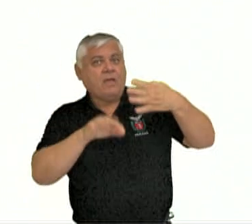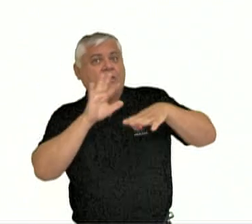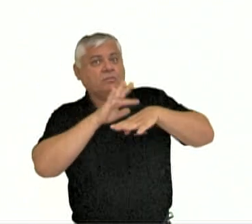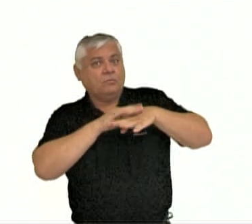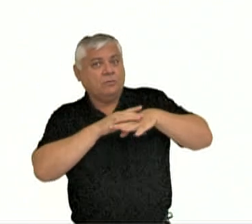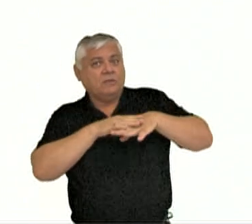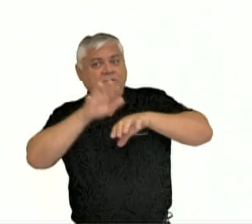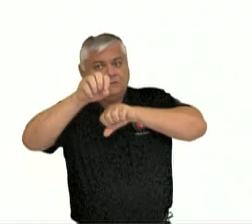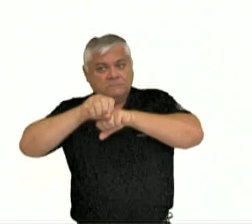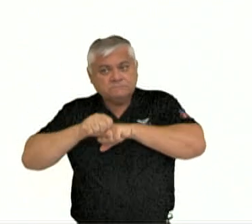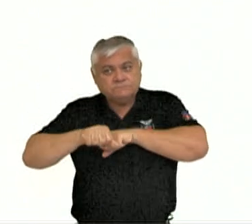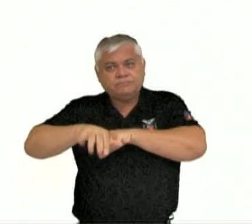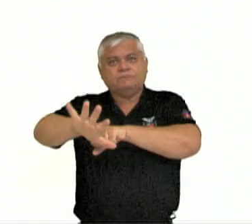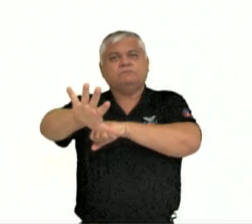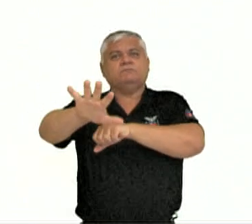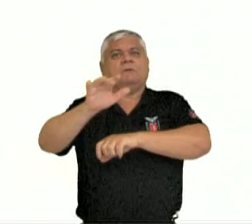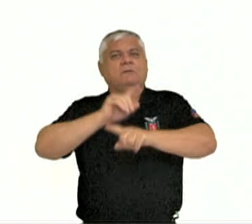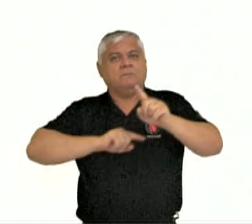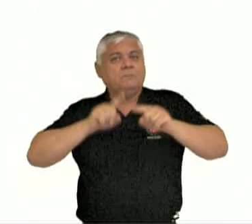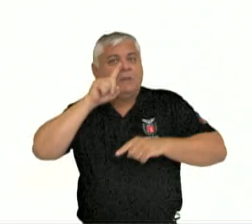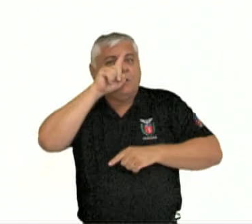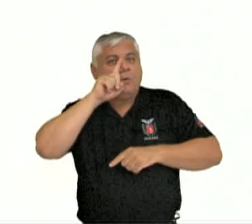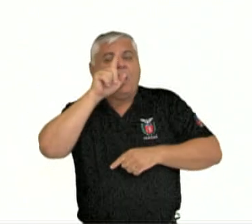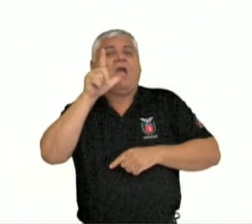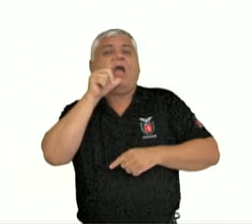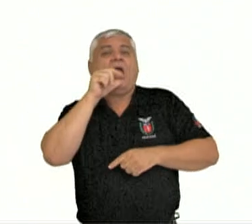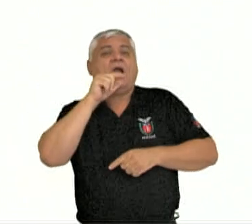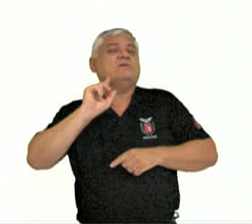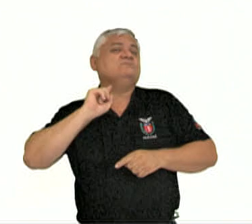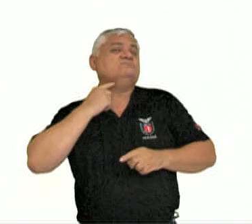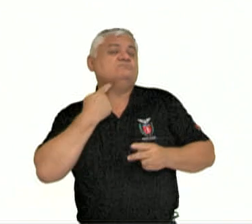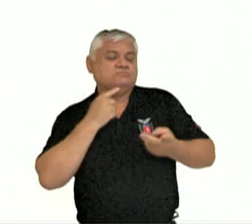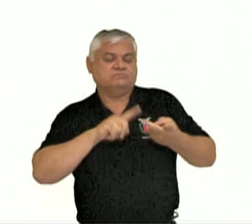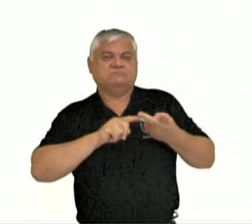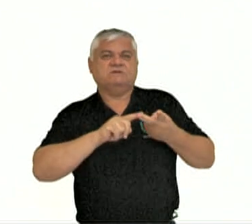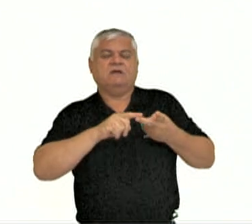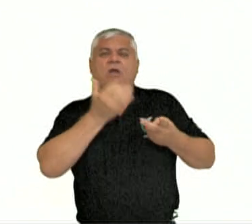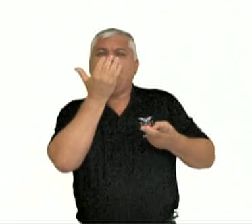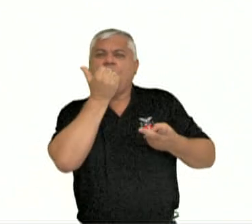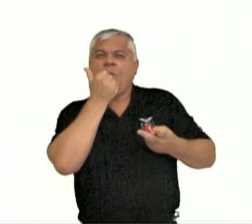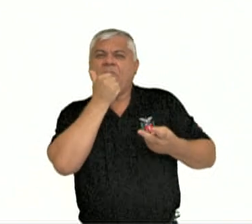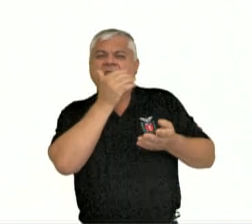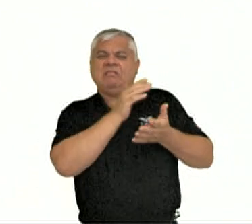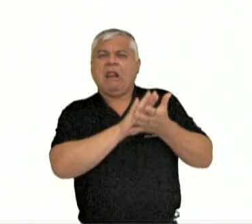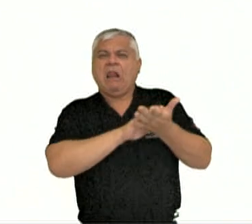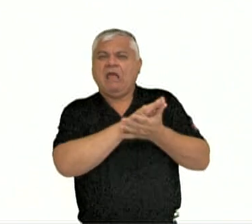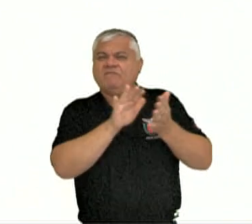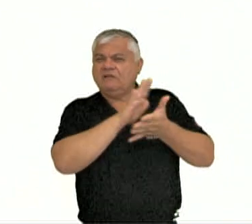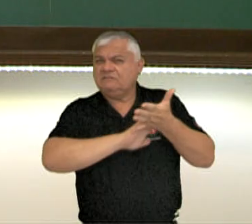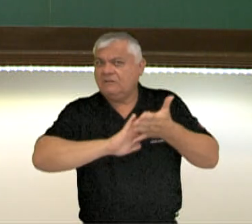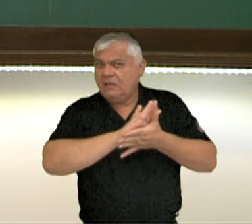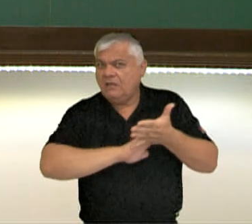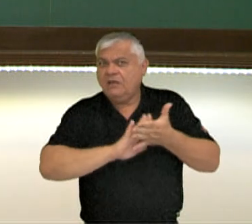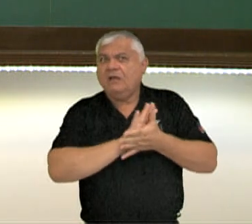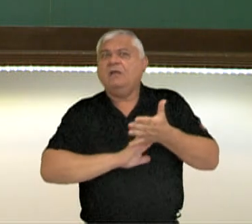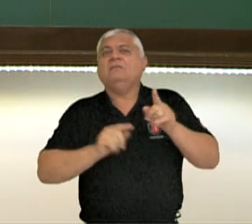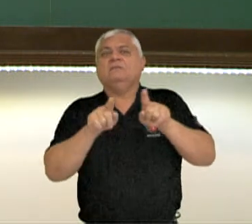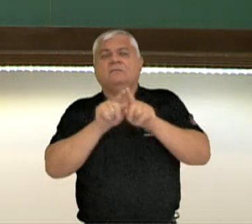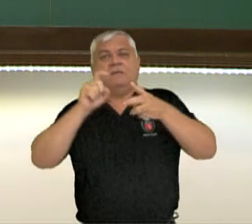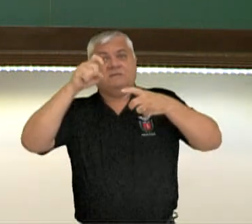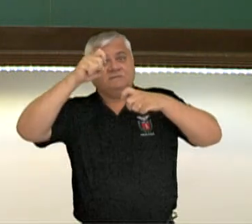transmissão, como, por exemplo, ingestão de água contaminada e alimentos, picadas de inseto e até mesmo via sexual.